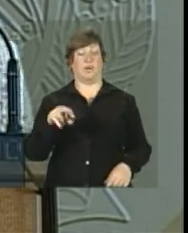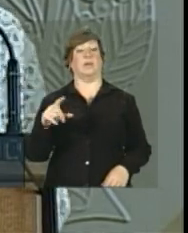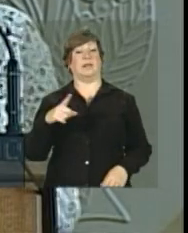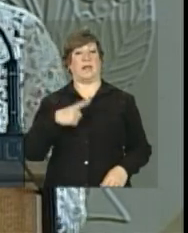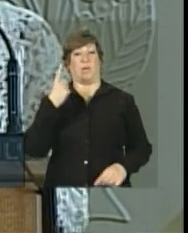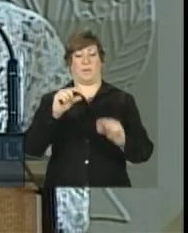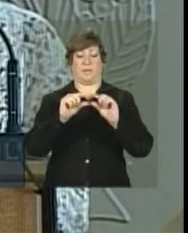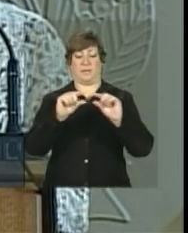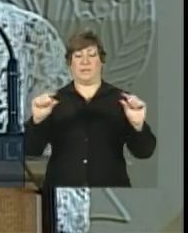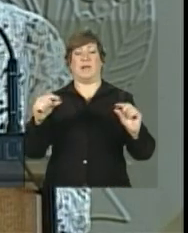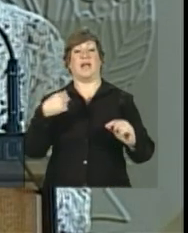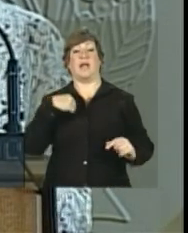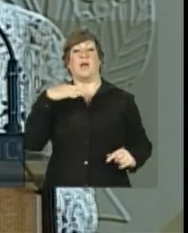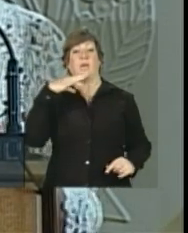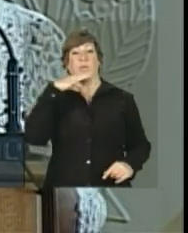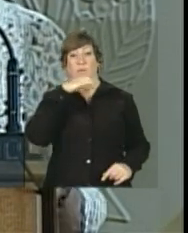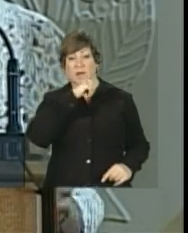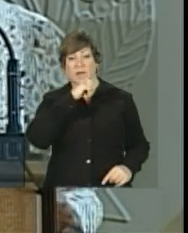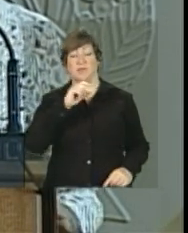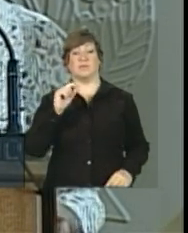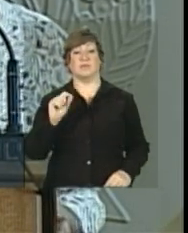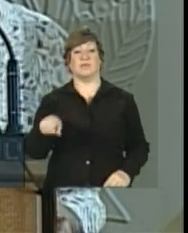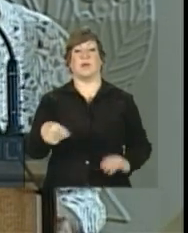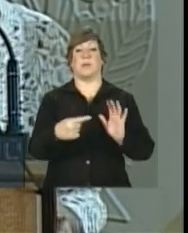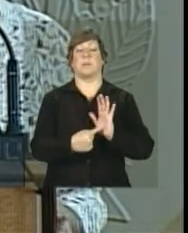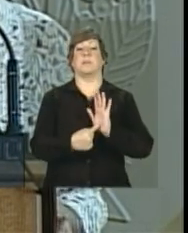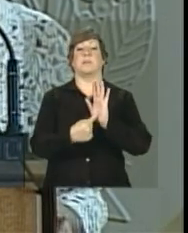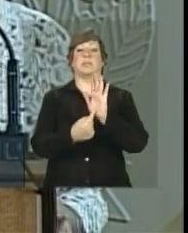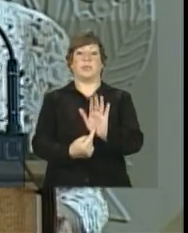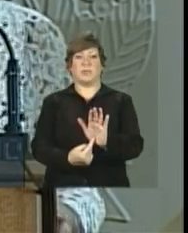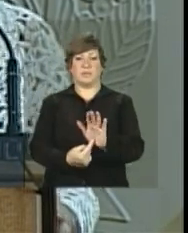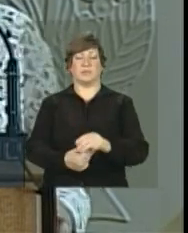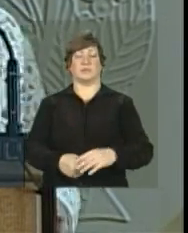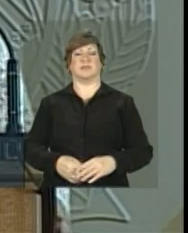passagem que eu acho que reflete